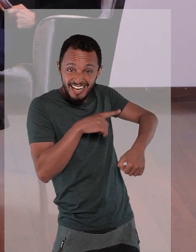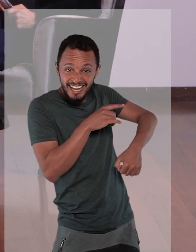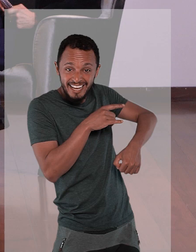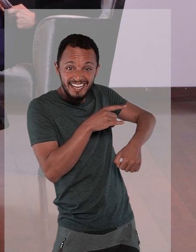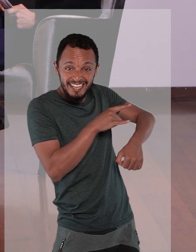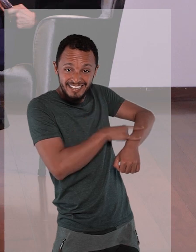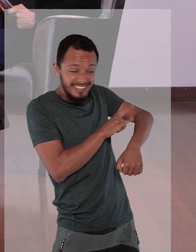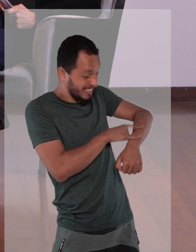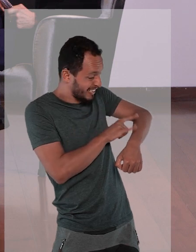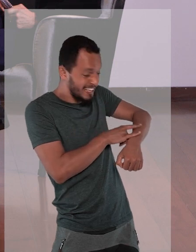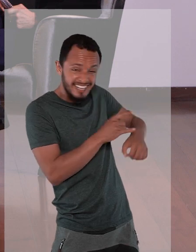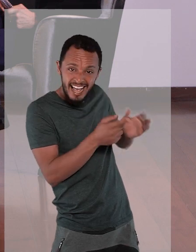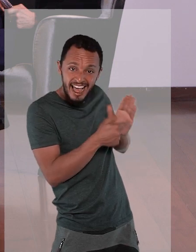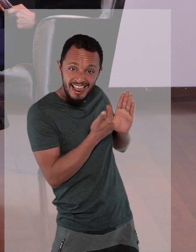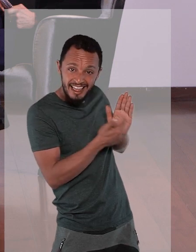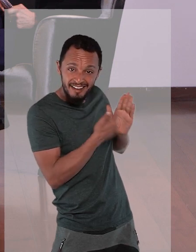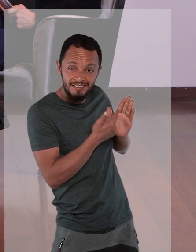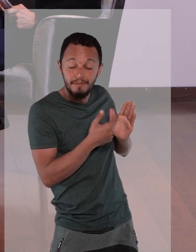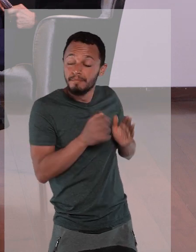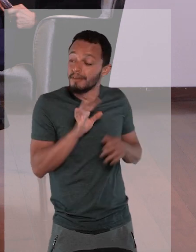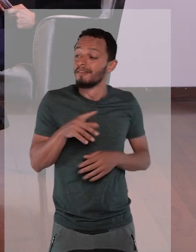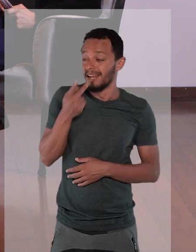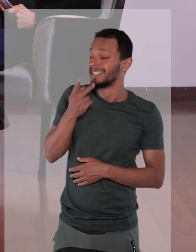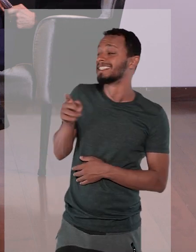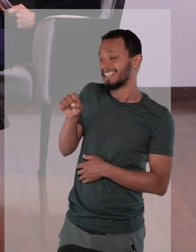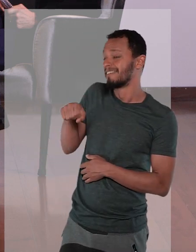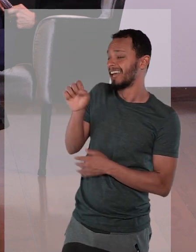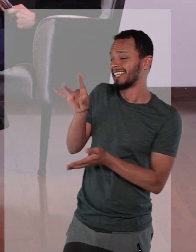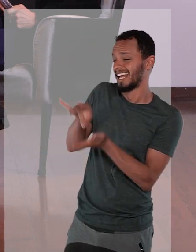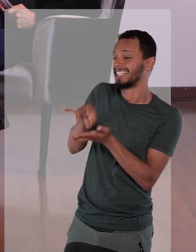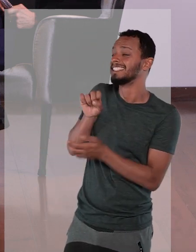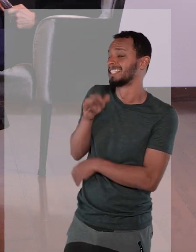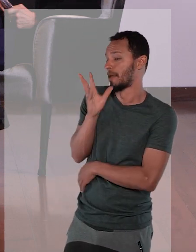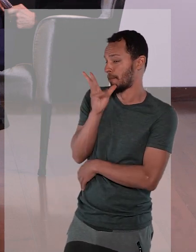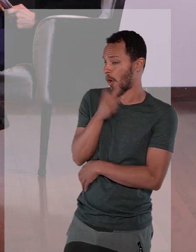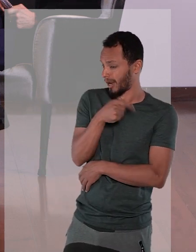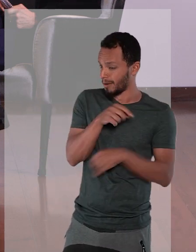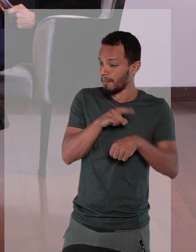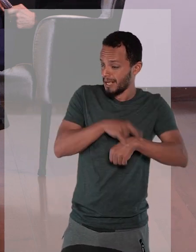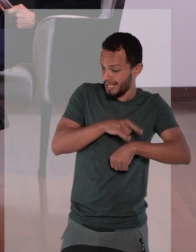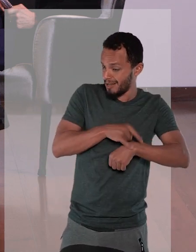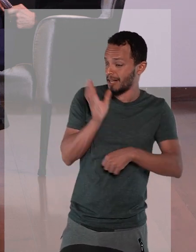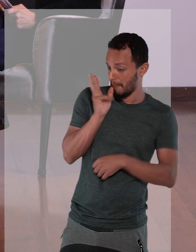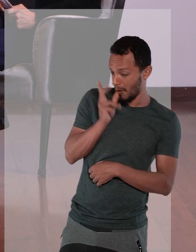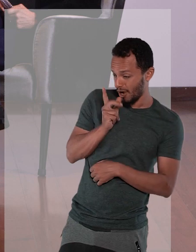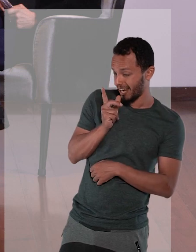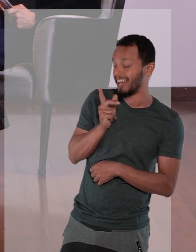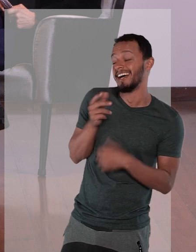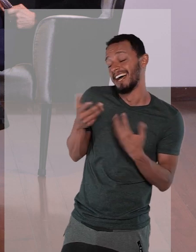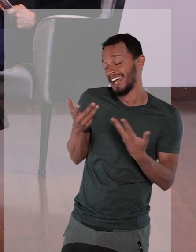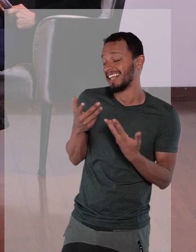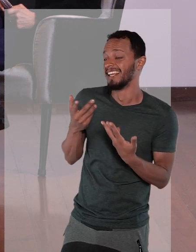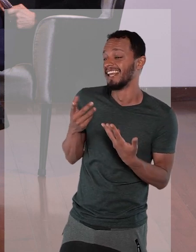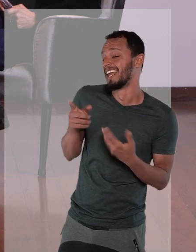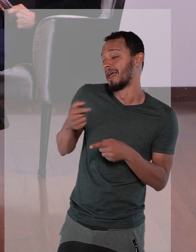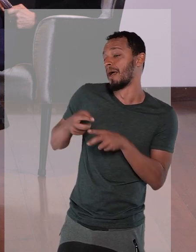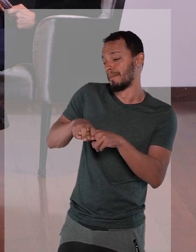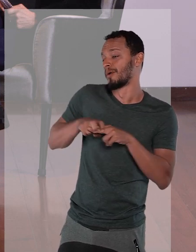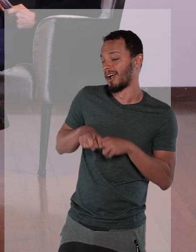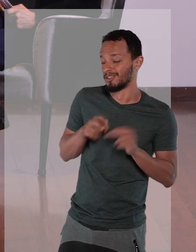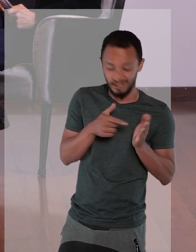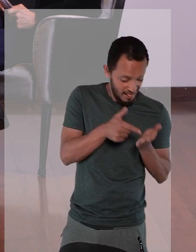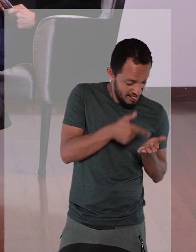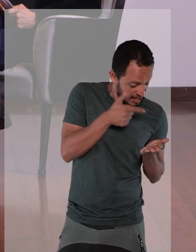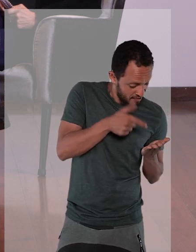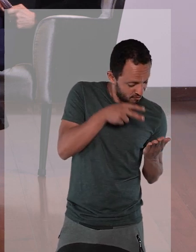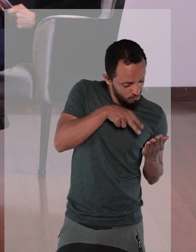né? Eu não tinha um cabelo branco, Afonso, antes da pandemia. Não tem ainda. Agora tem um monte. Tem que resolver